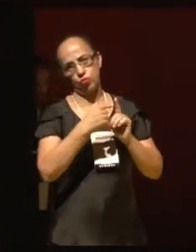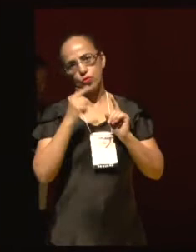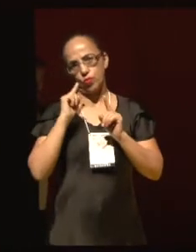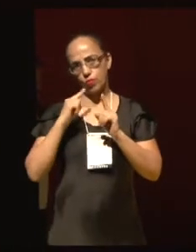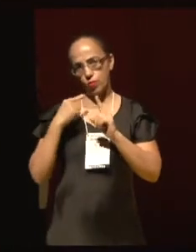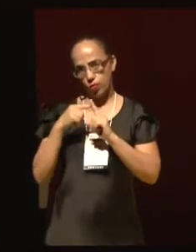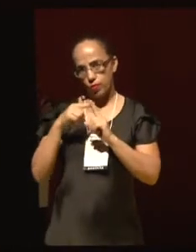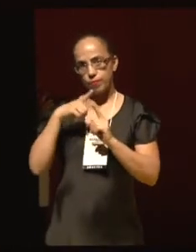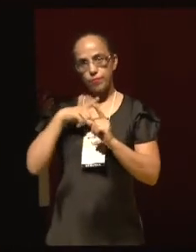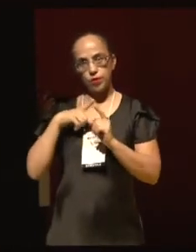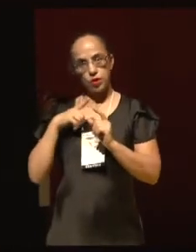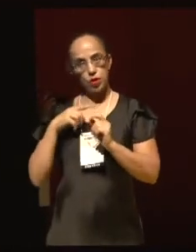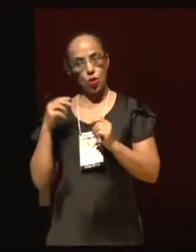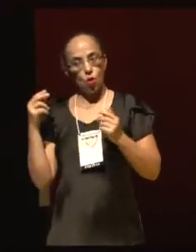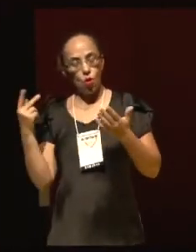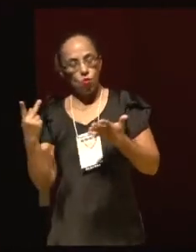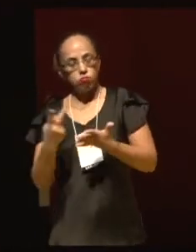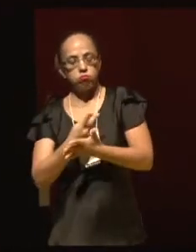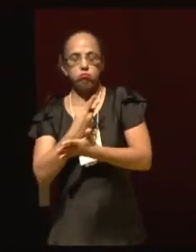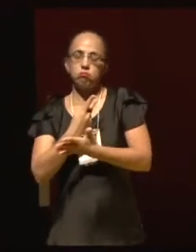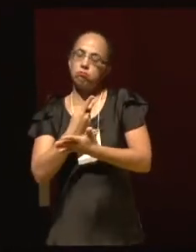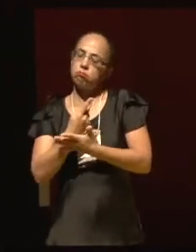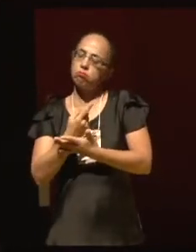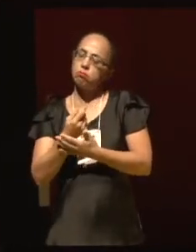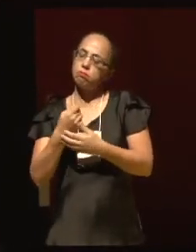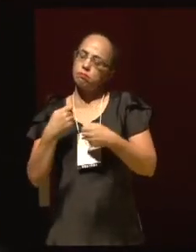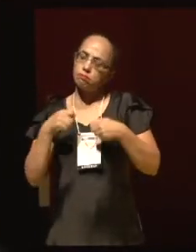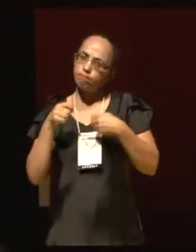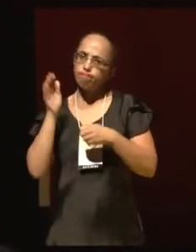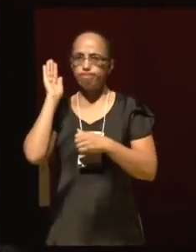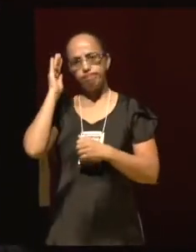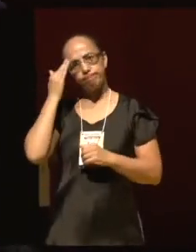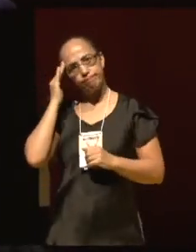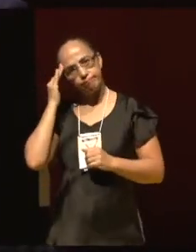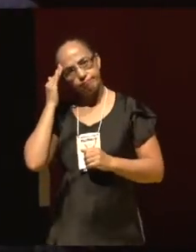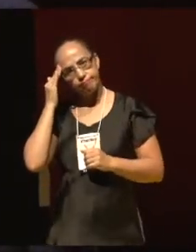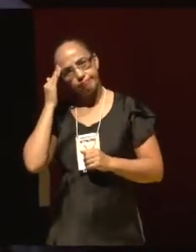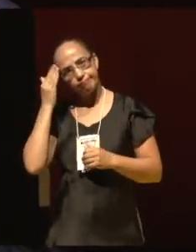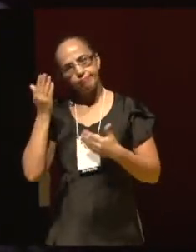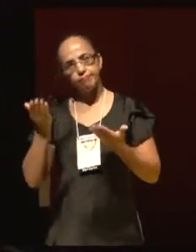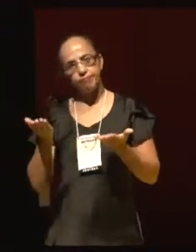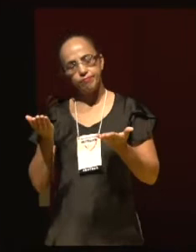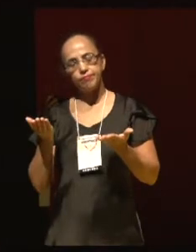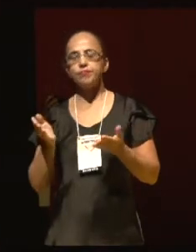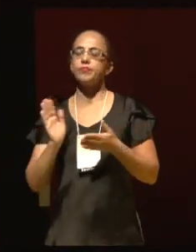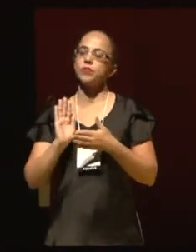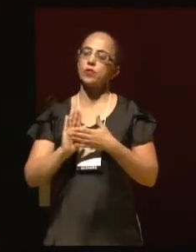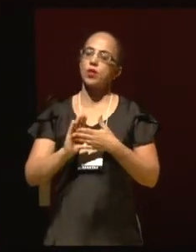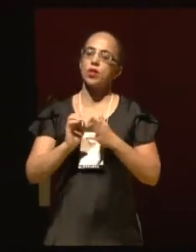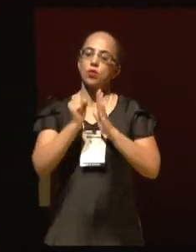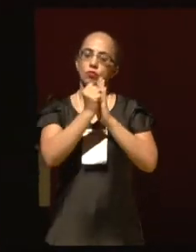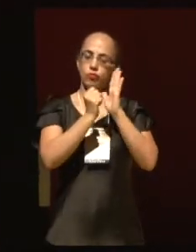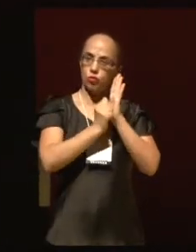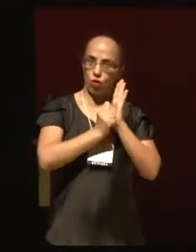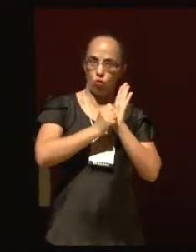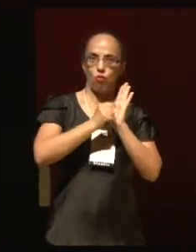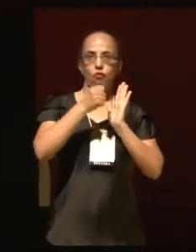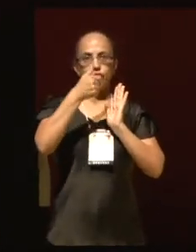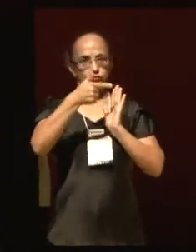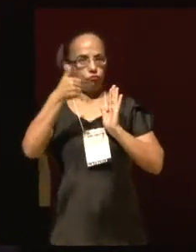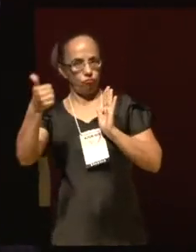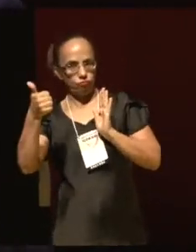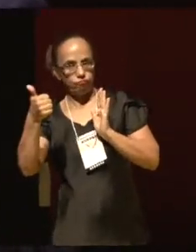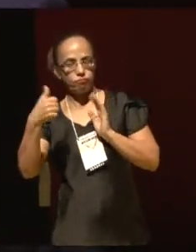fatos para poder ser compreendido. E no século XXI,